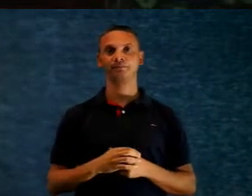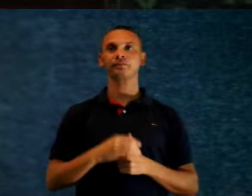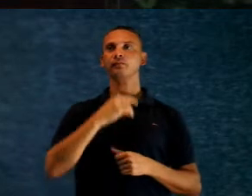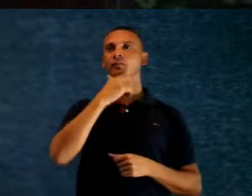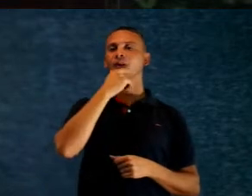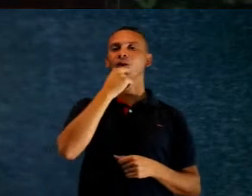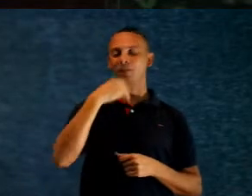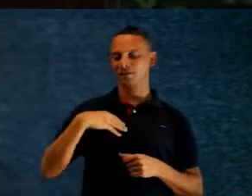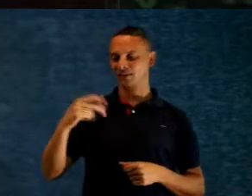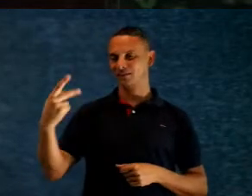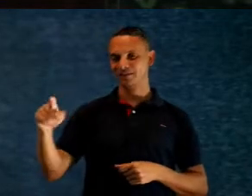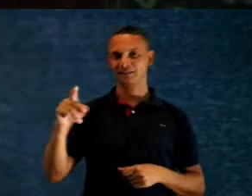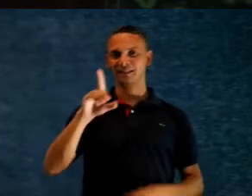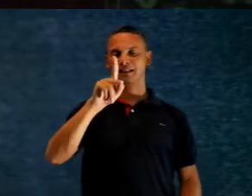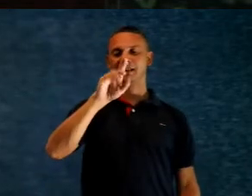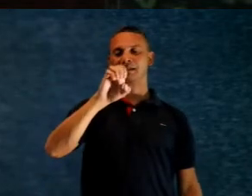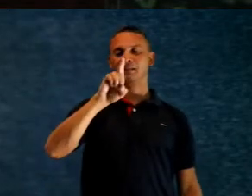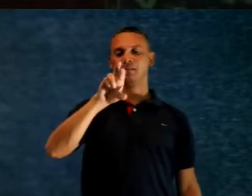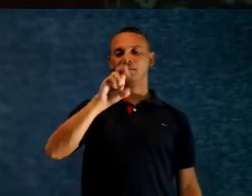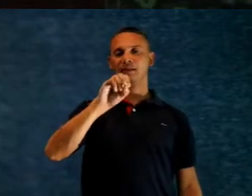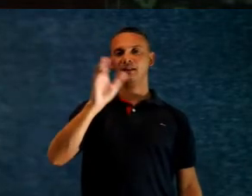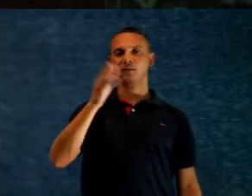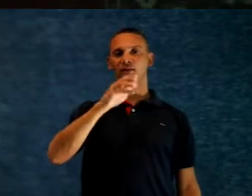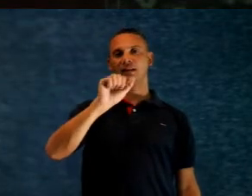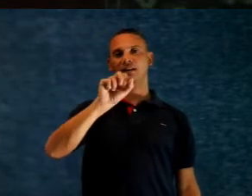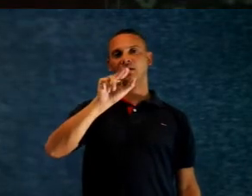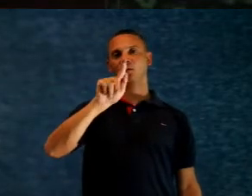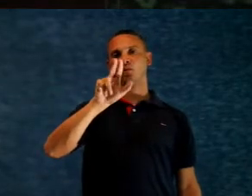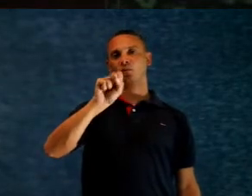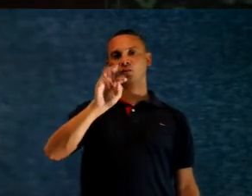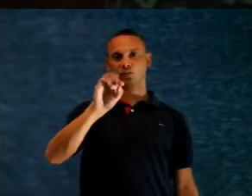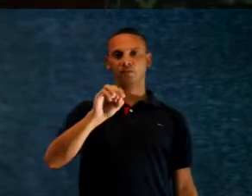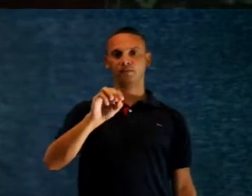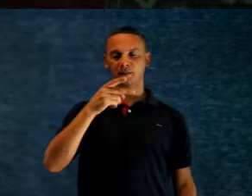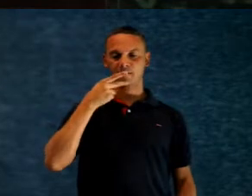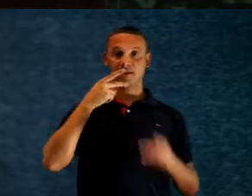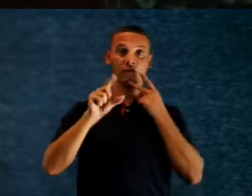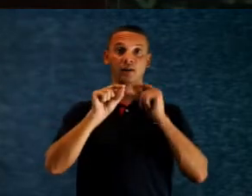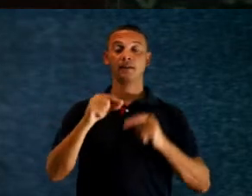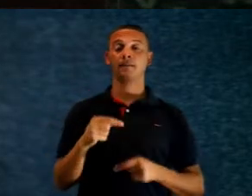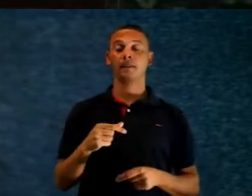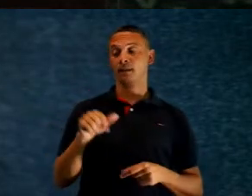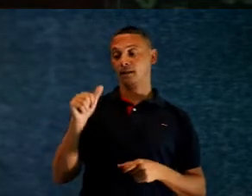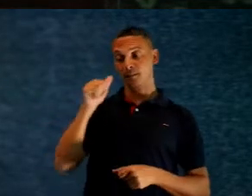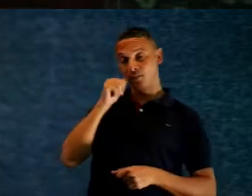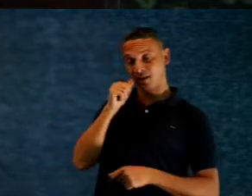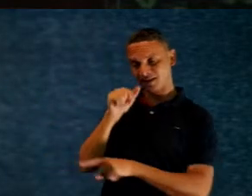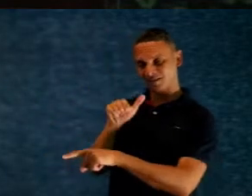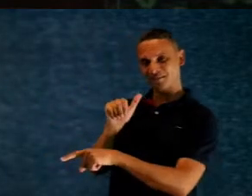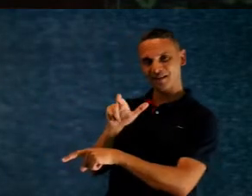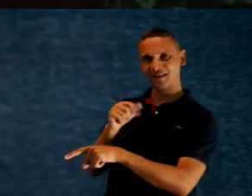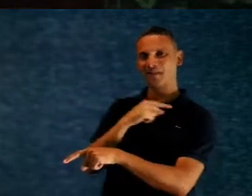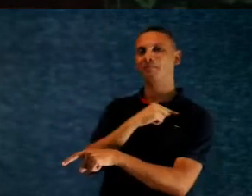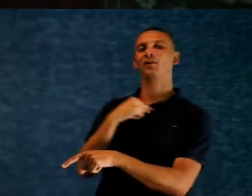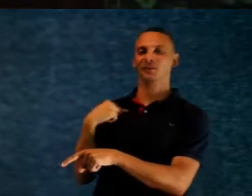mais novo de Maria Julieta, e meu grande amigo, Pedro, dizia que, com a morte de Maria Julieta, a primeira coisa que